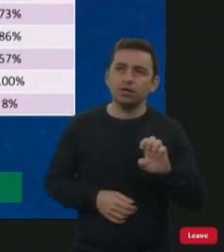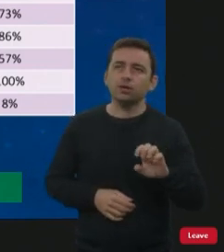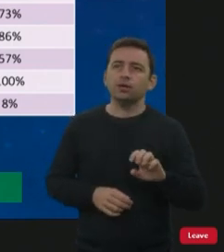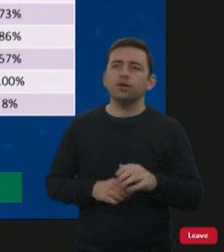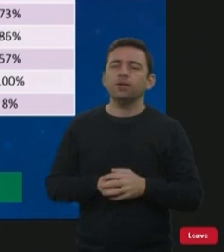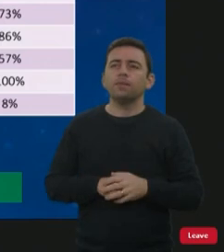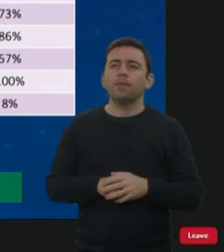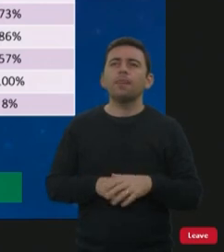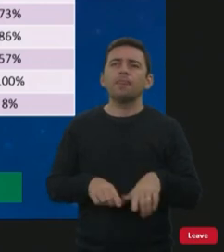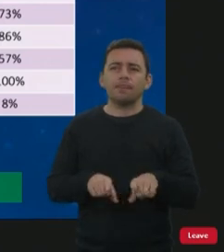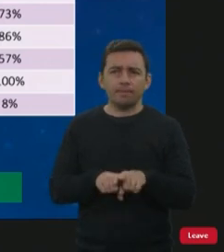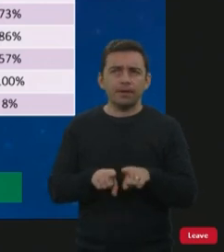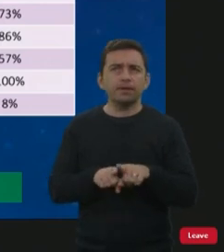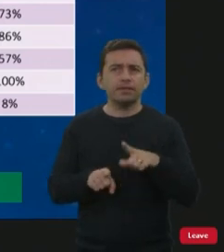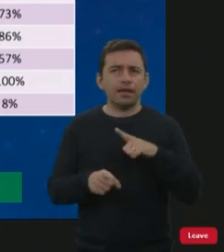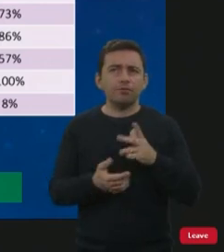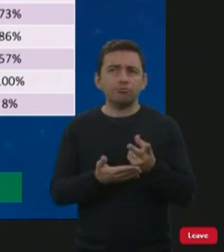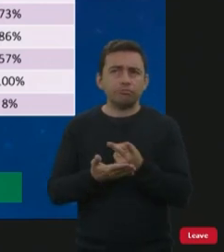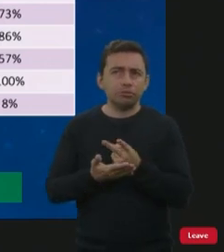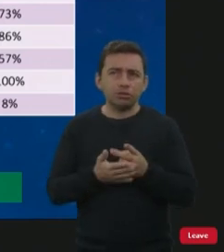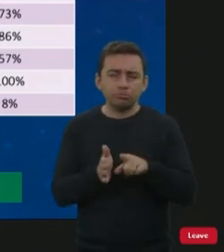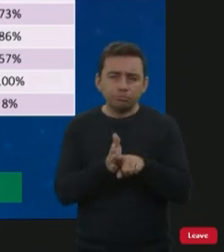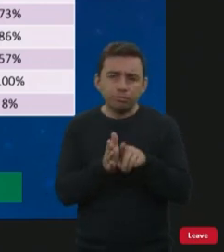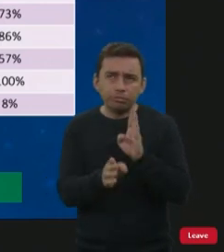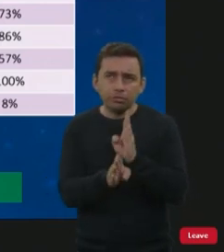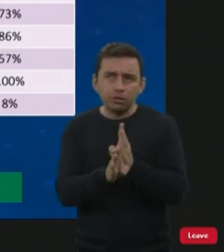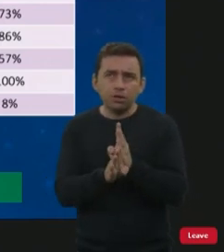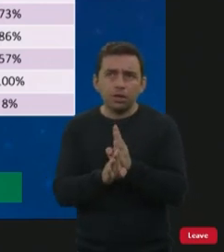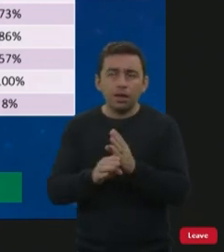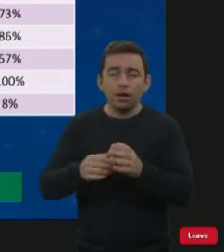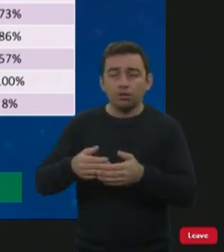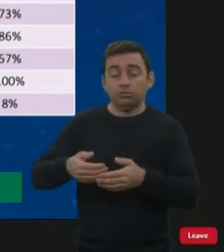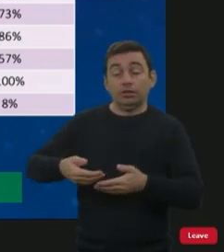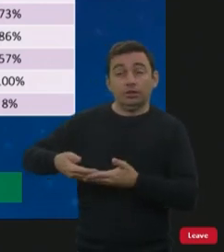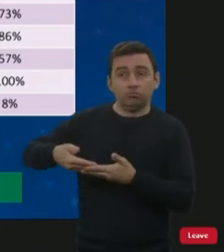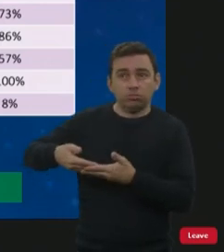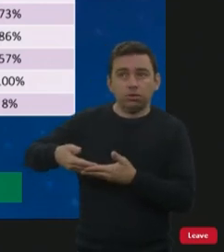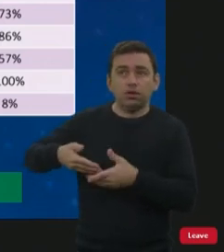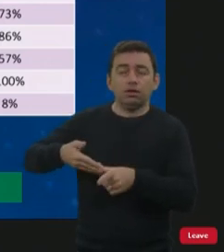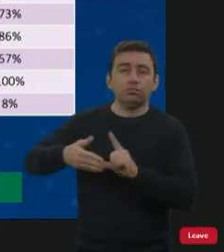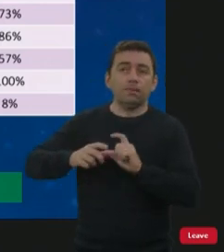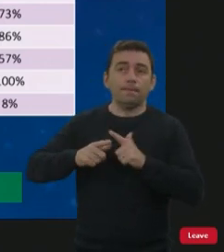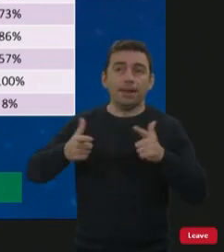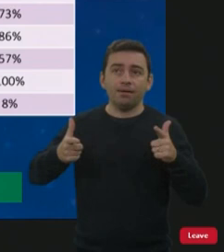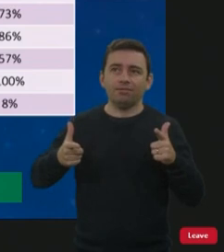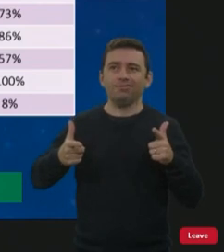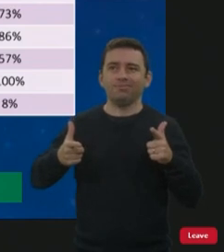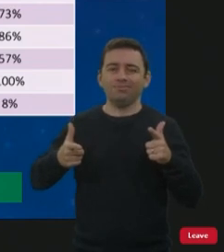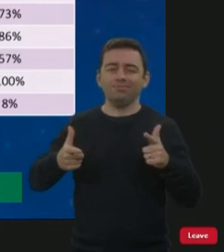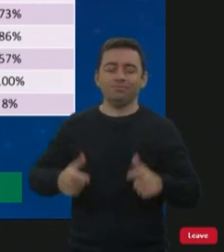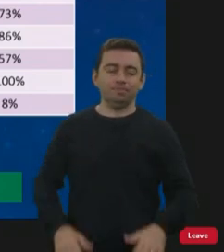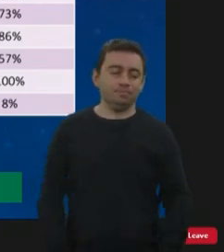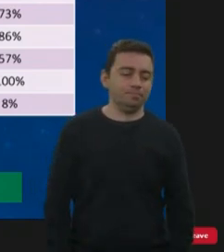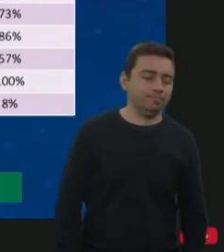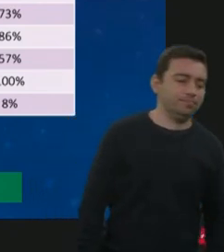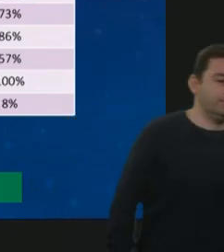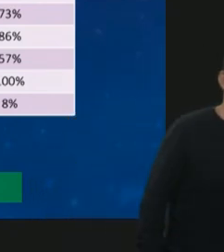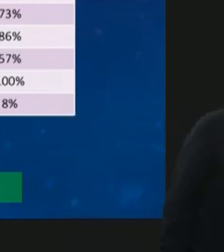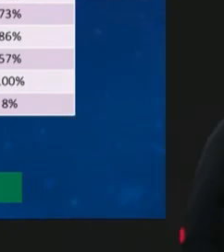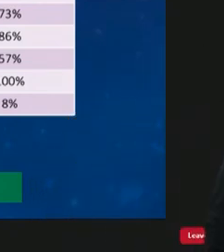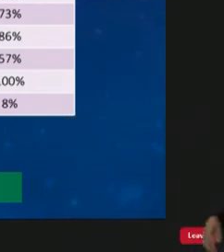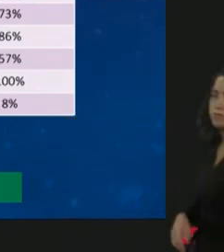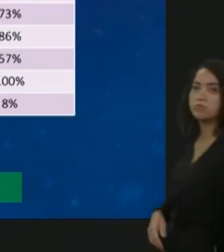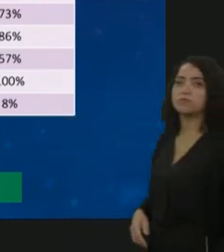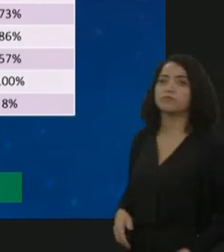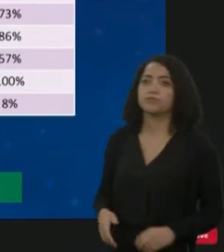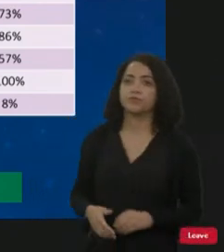tem pacientes diagnosticados via triagem neonatal ampliada. Tá? Então, eles já receberam o diagnóstico, não tem manifestação